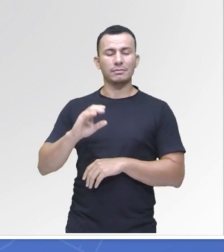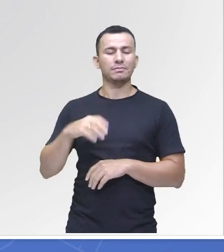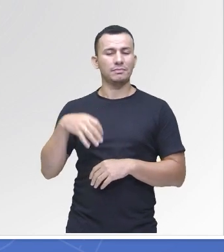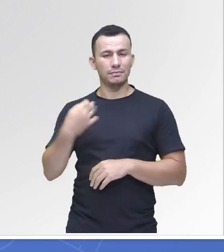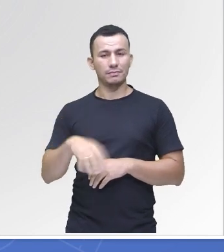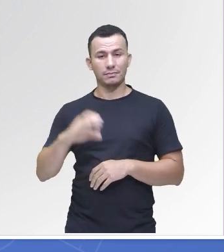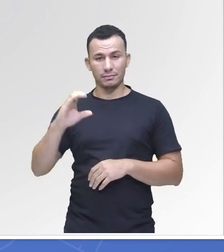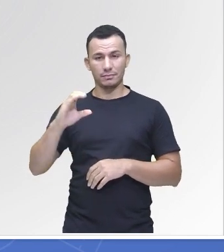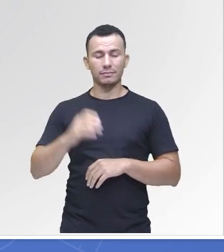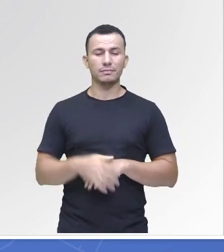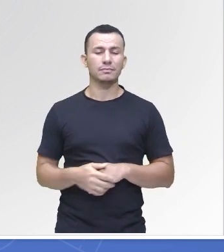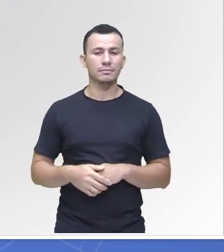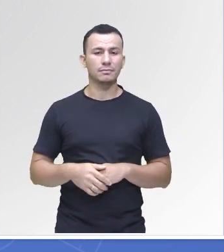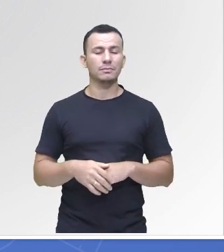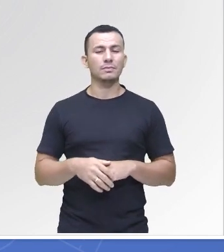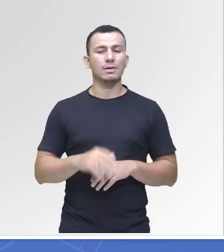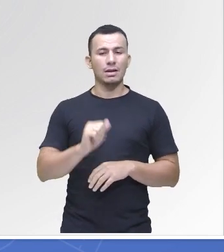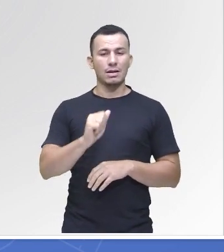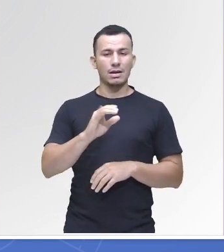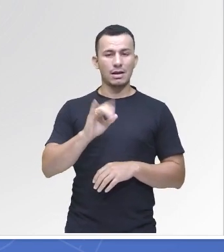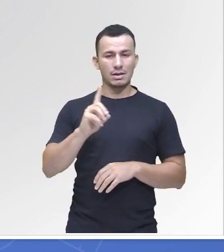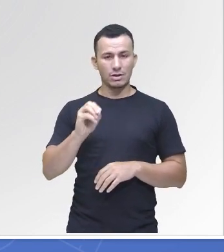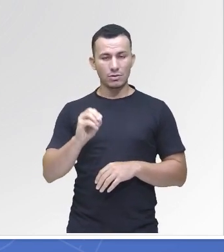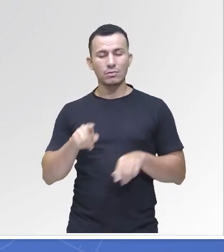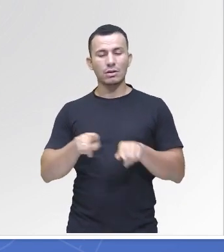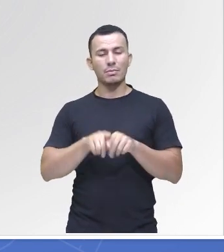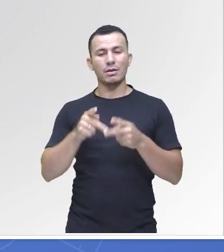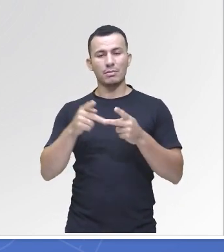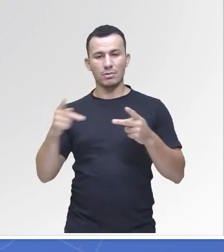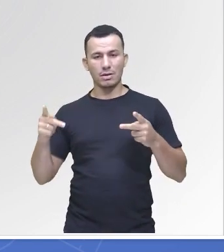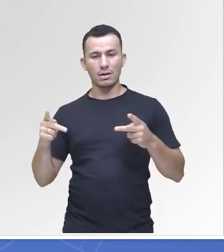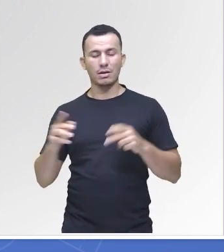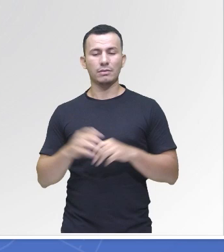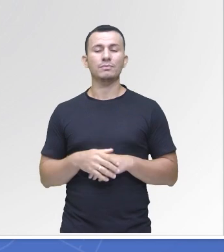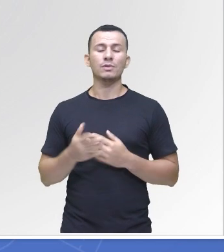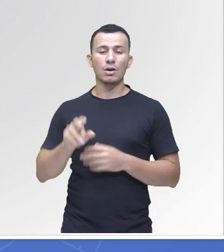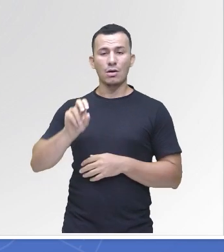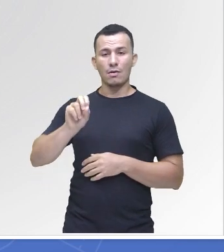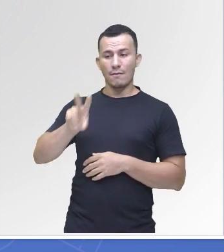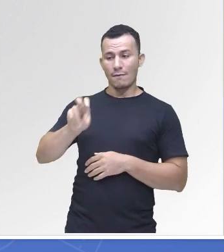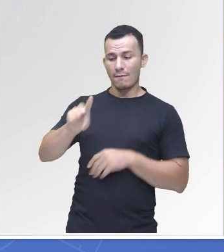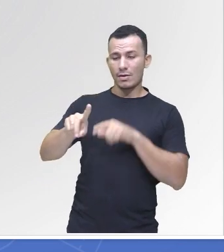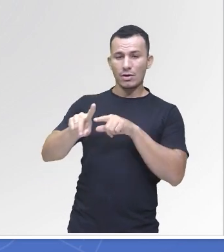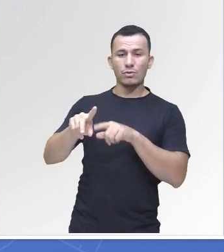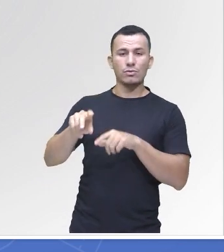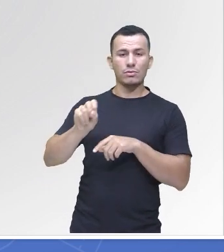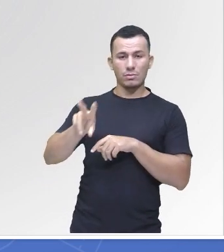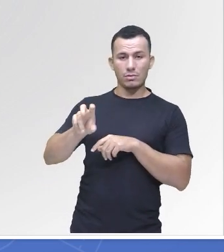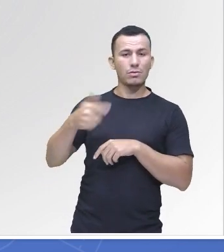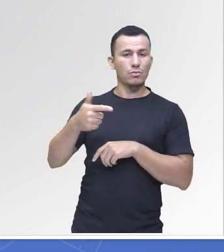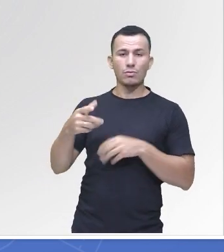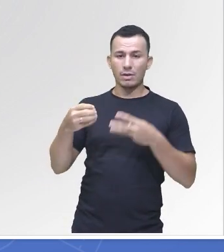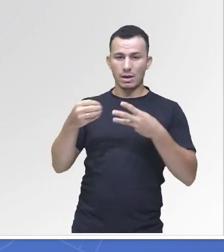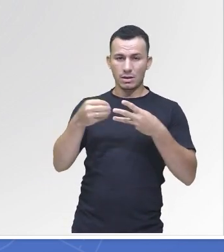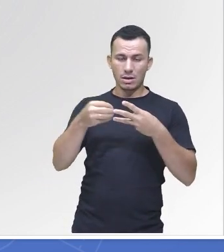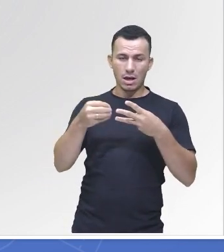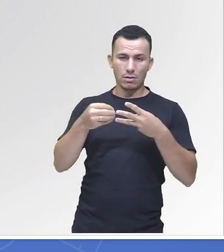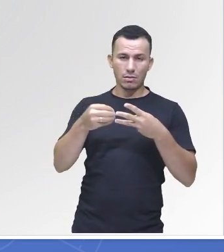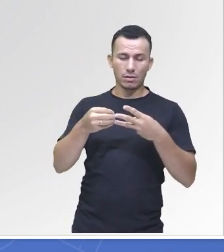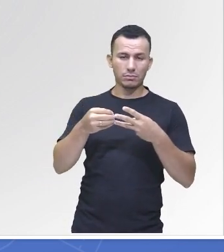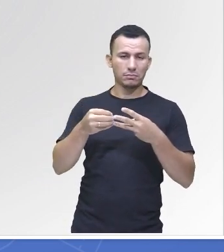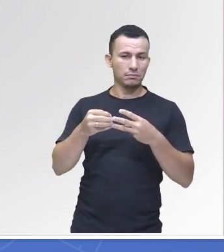nucleico e também as proteínas. Né? Então, os vírus são organismos que não possuem células, são